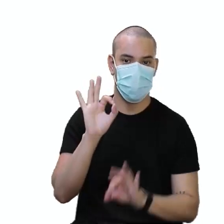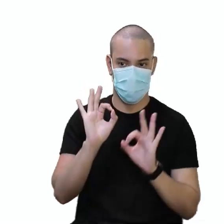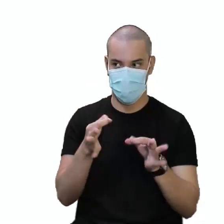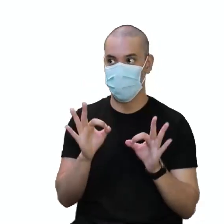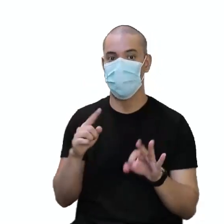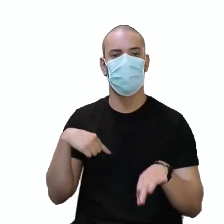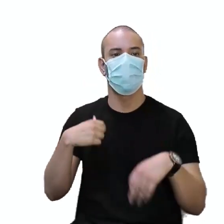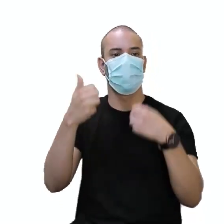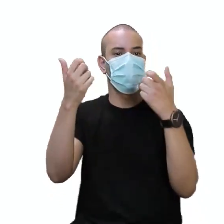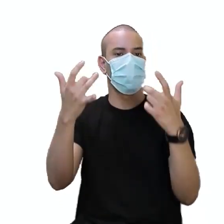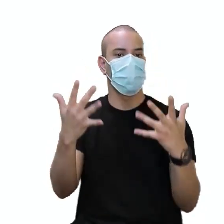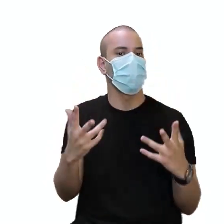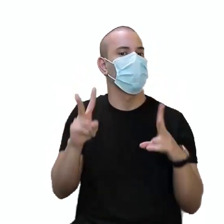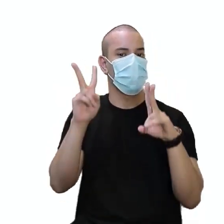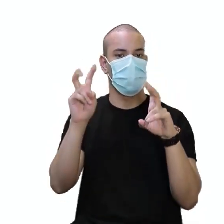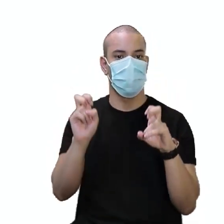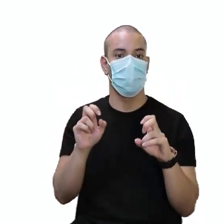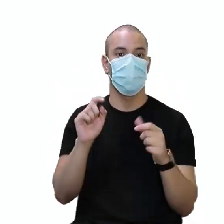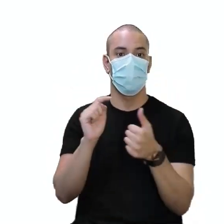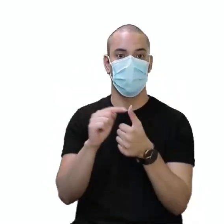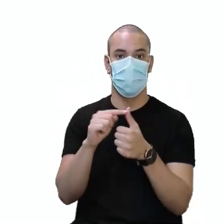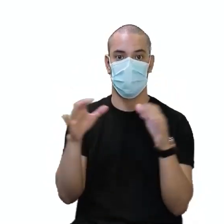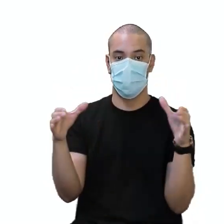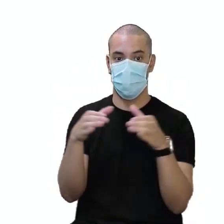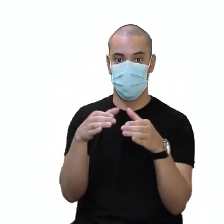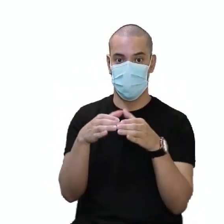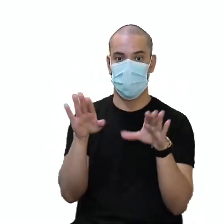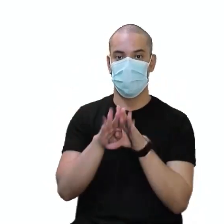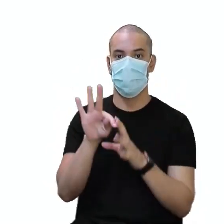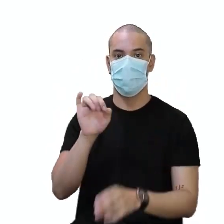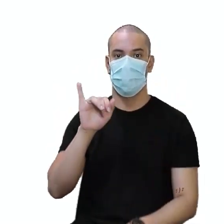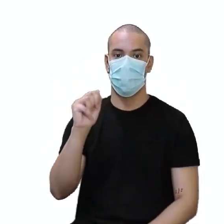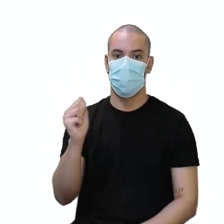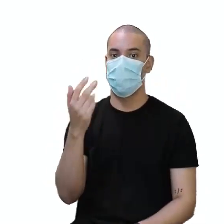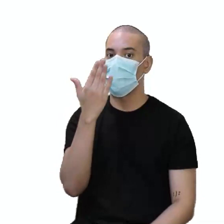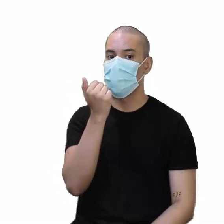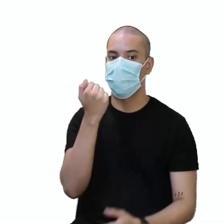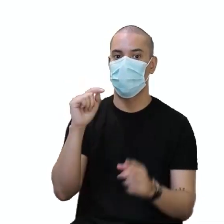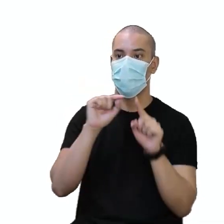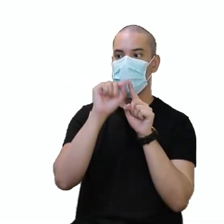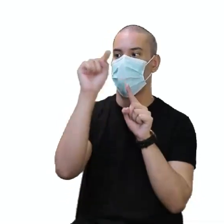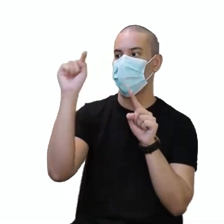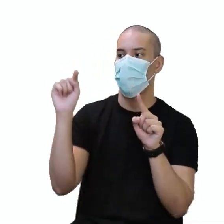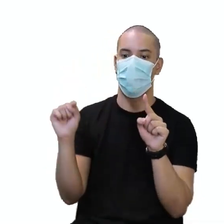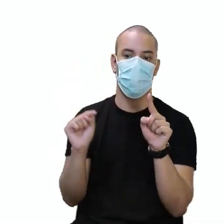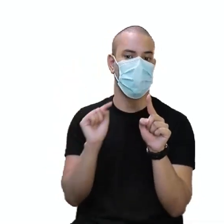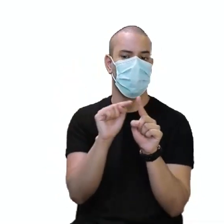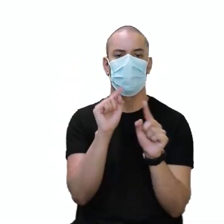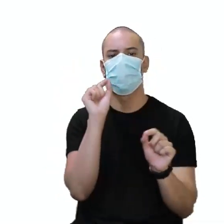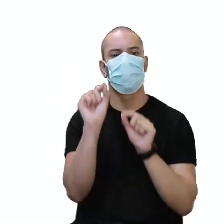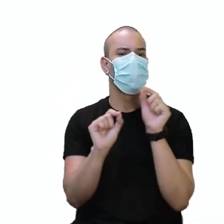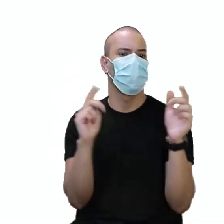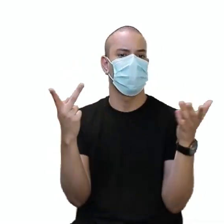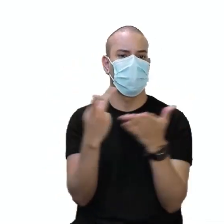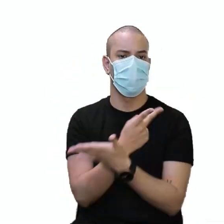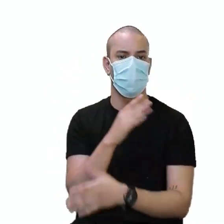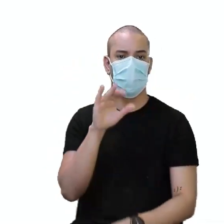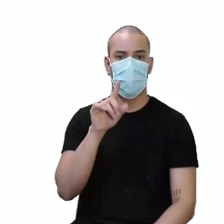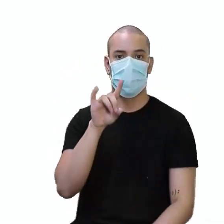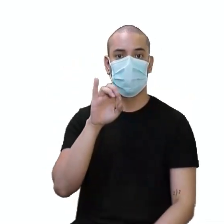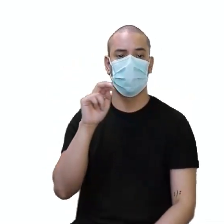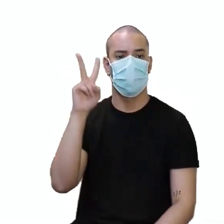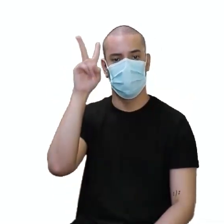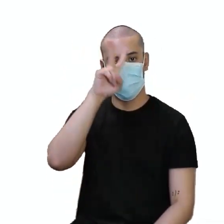39.2. E a gente falou sobre cadeia e teia alimentar. Então, galera, quando a gente fala de cadeia alimentar, nós temos